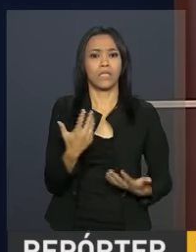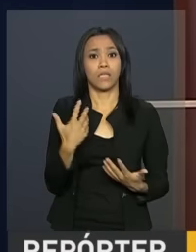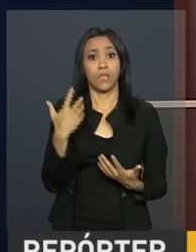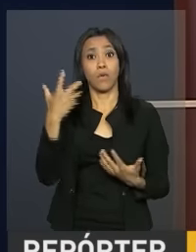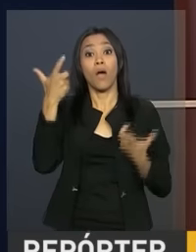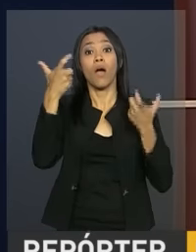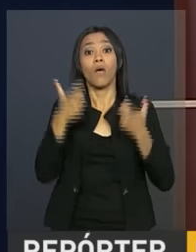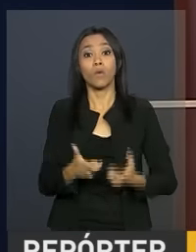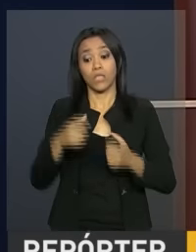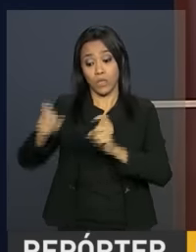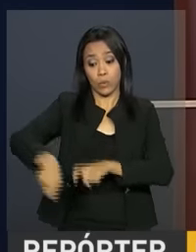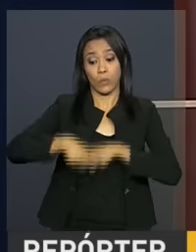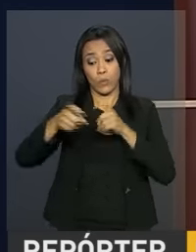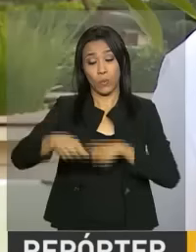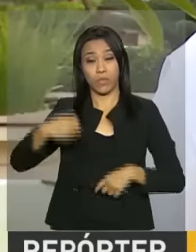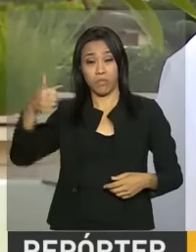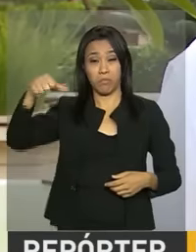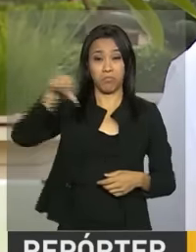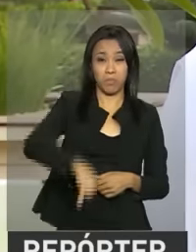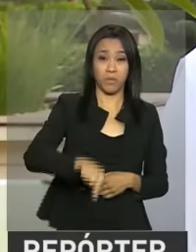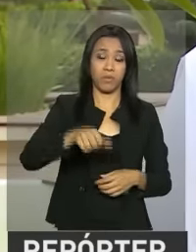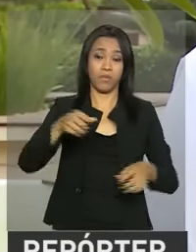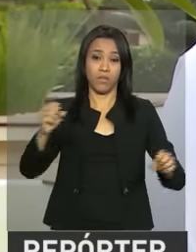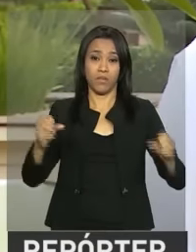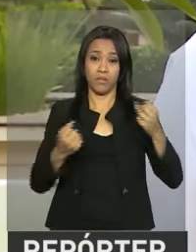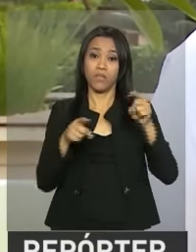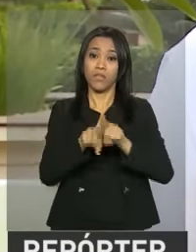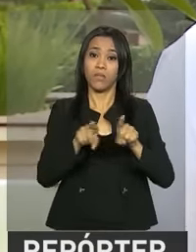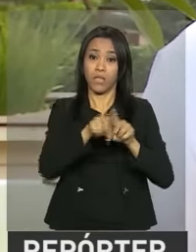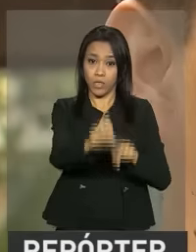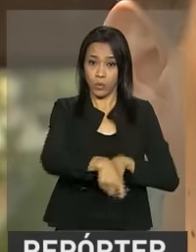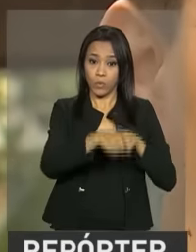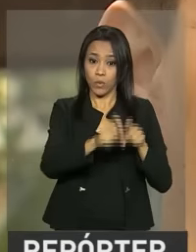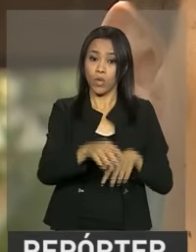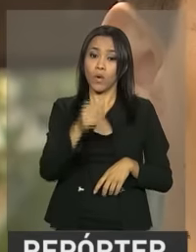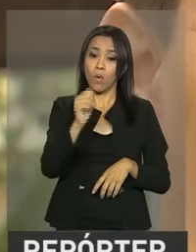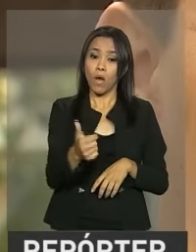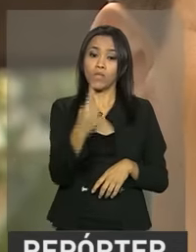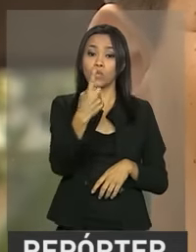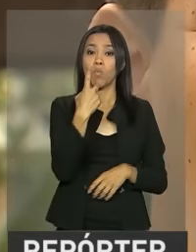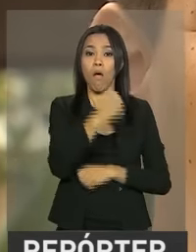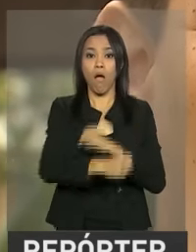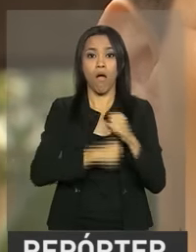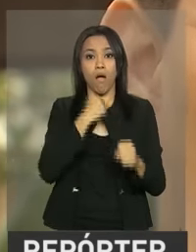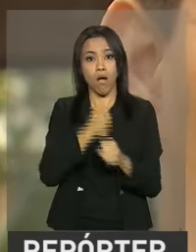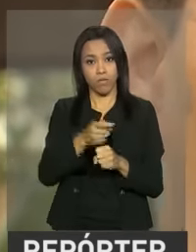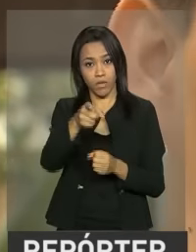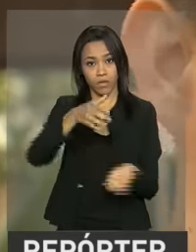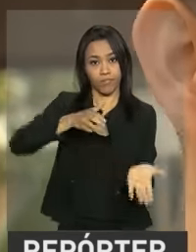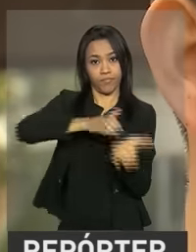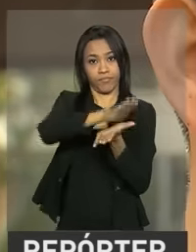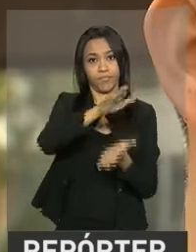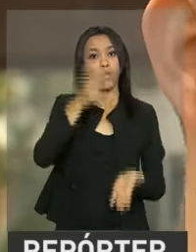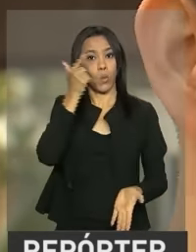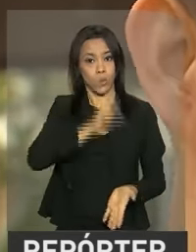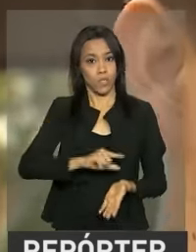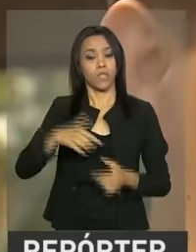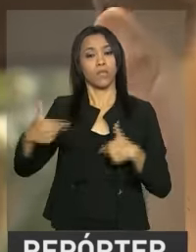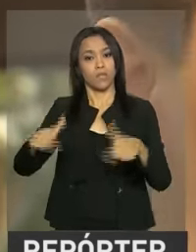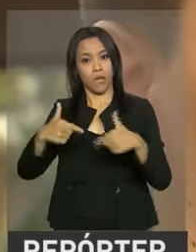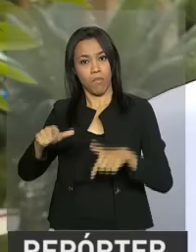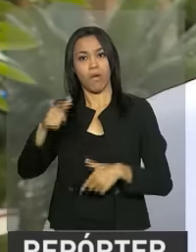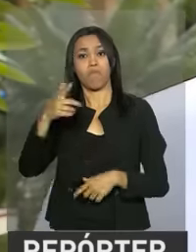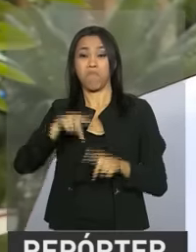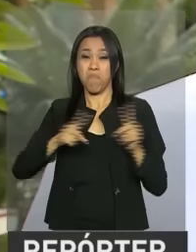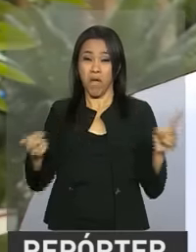na agricultura e no, na indústria. Quase um ano depois da demissão, Isaías conseguiu um emprego, mas o salário caiu